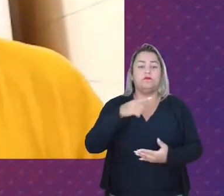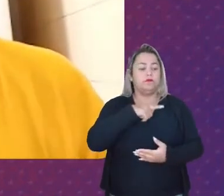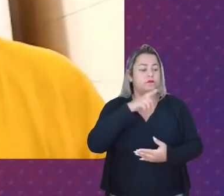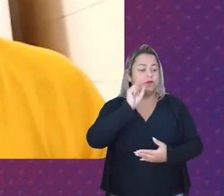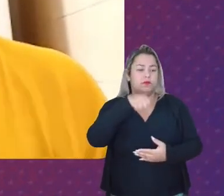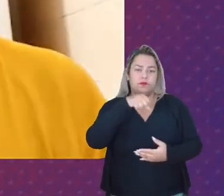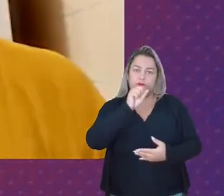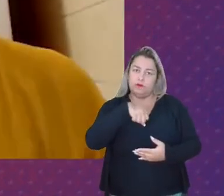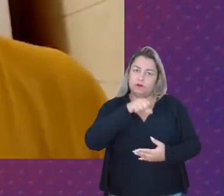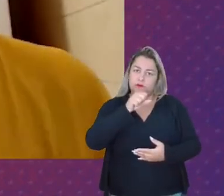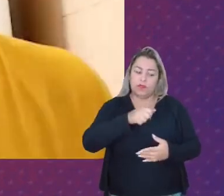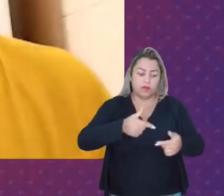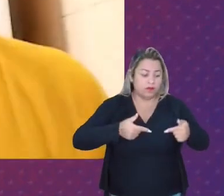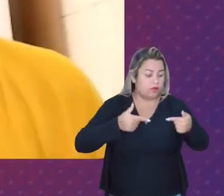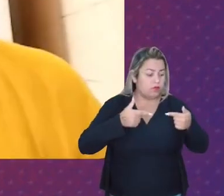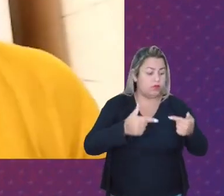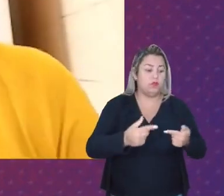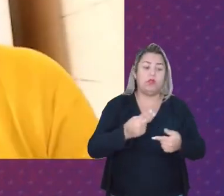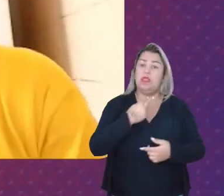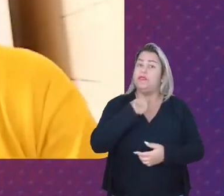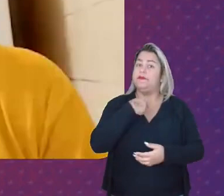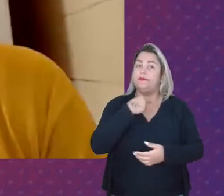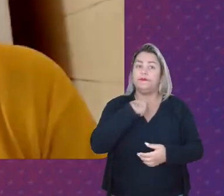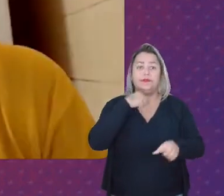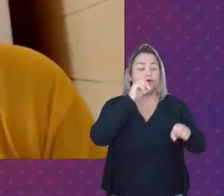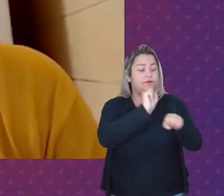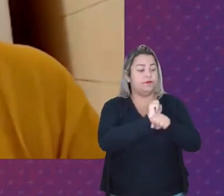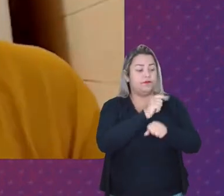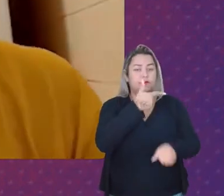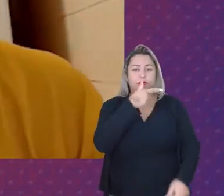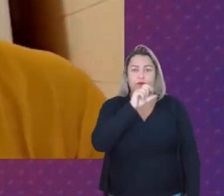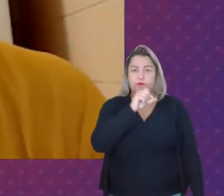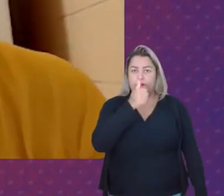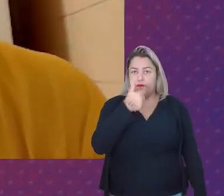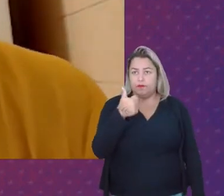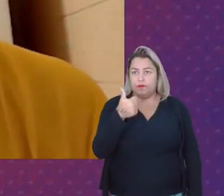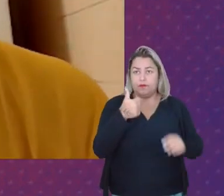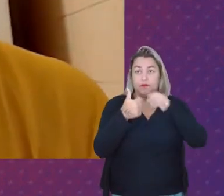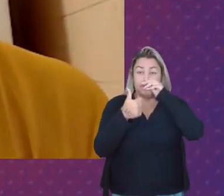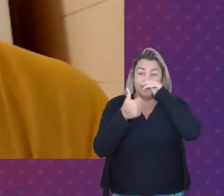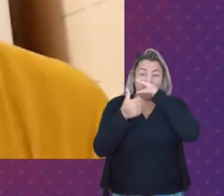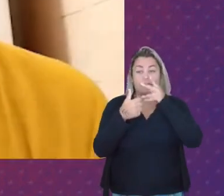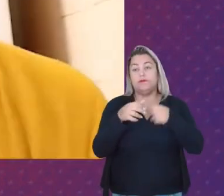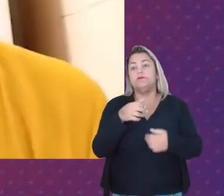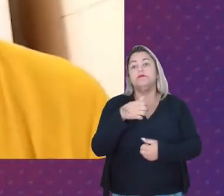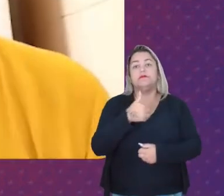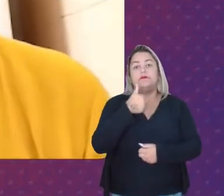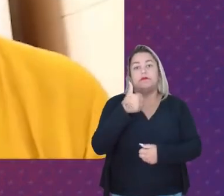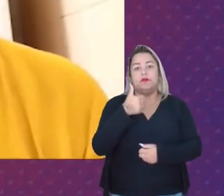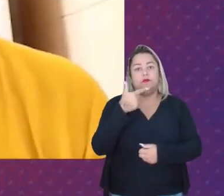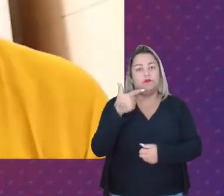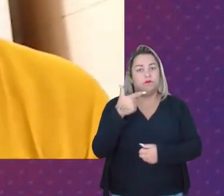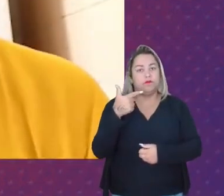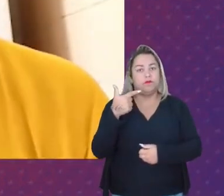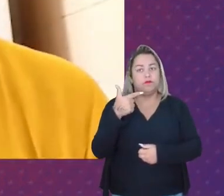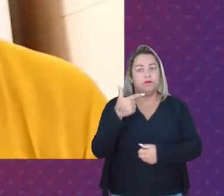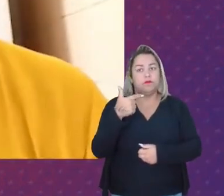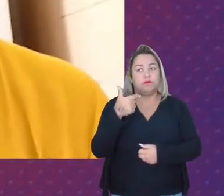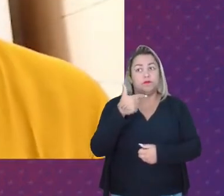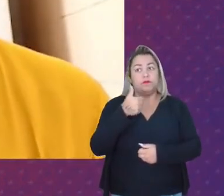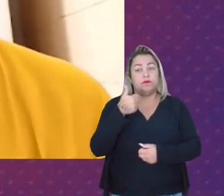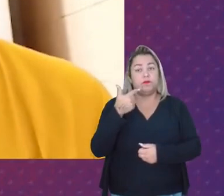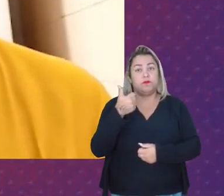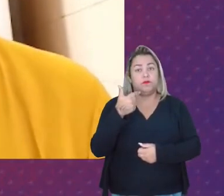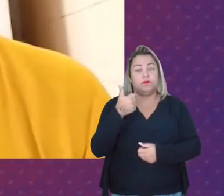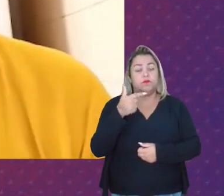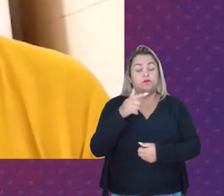sim, essa luta não pode parar. A gente, em 2021, fizemos o nosso 12º Congresso Nacional, que foi online por